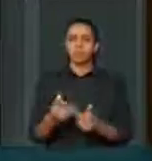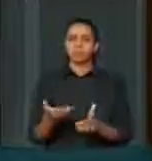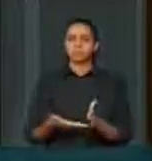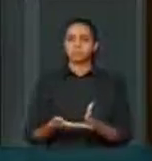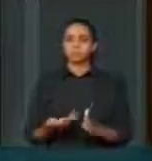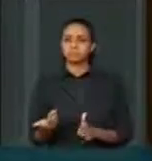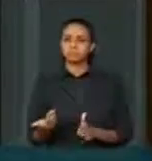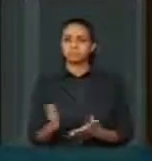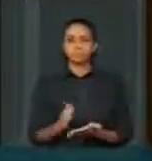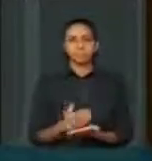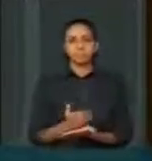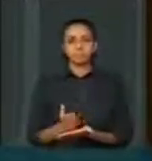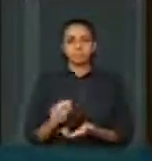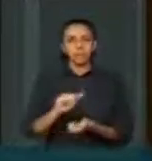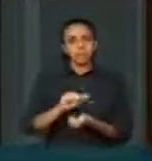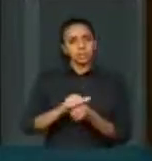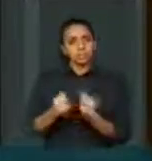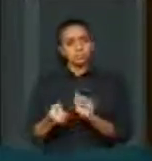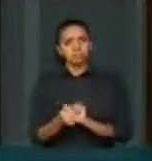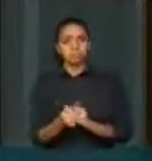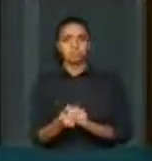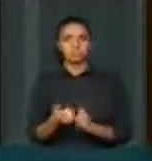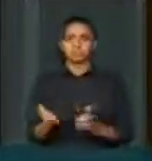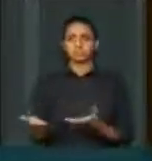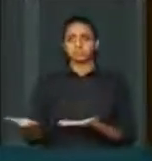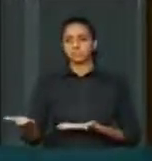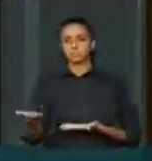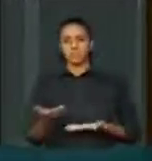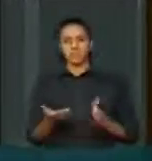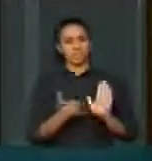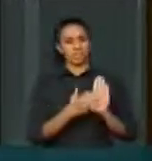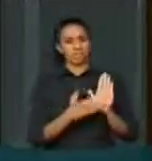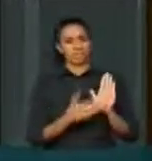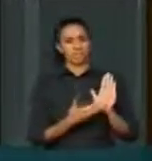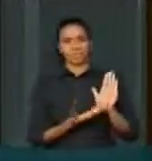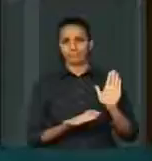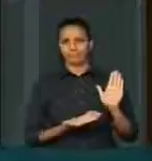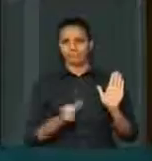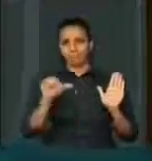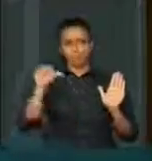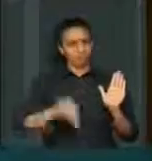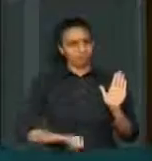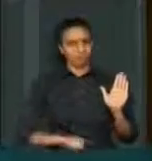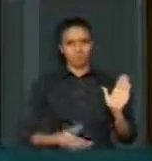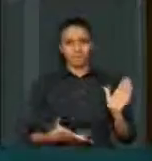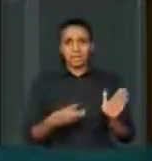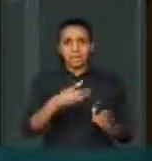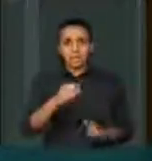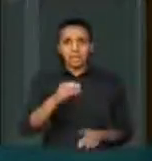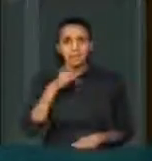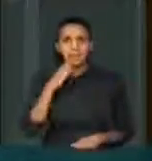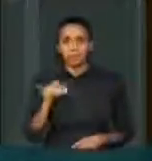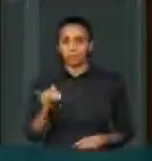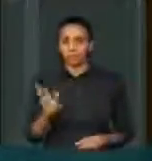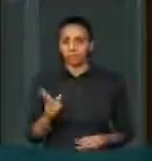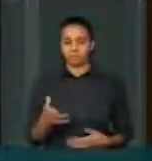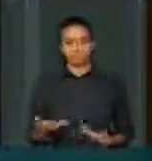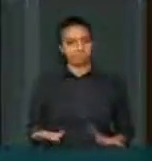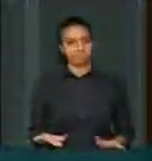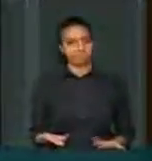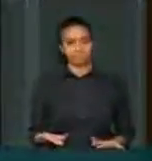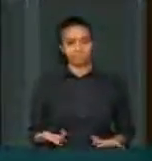peça possa vir no mínimo 0 a 0, e não uma peça que já começa perdendo de 30 bilhões a zero. Eu